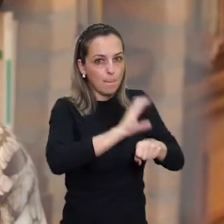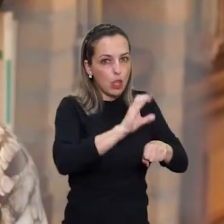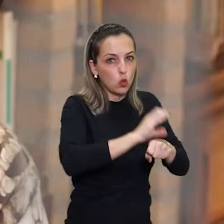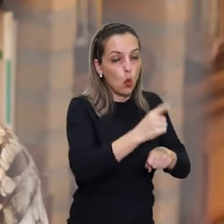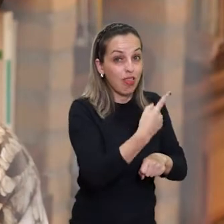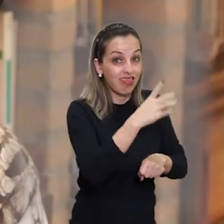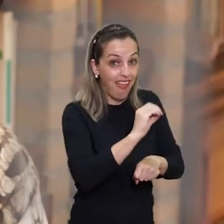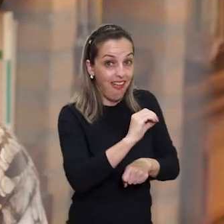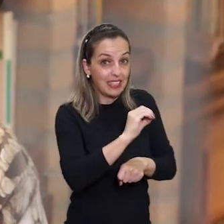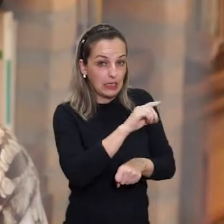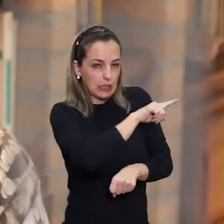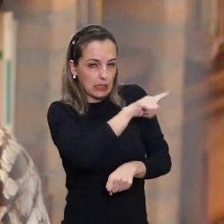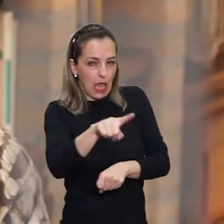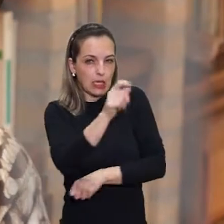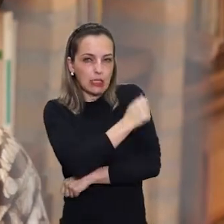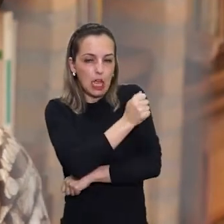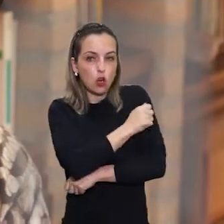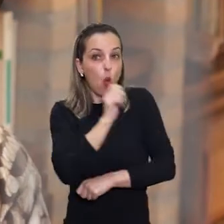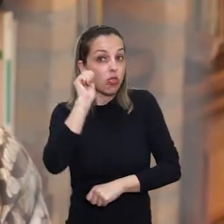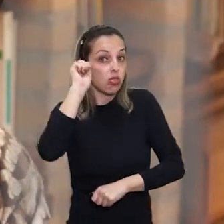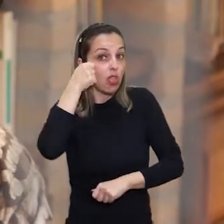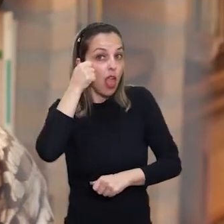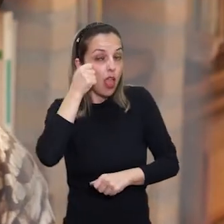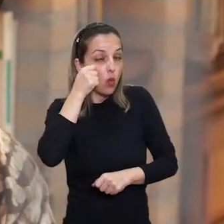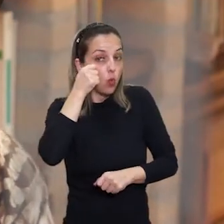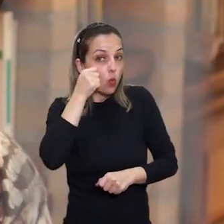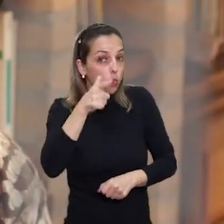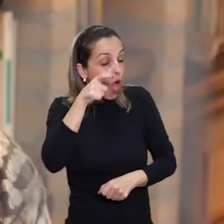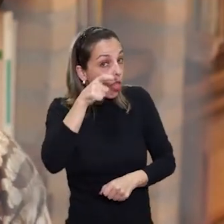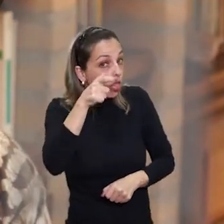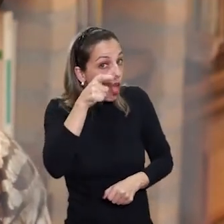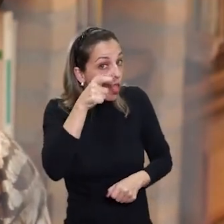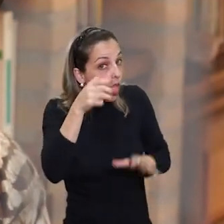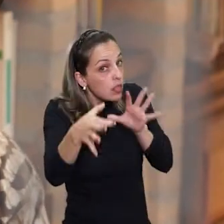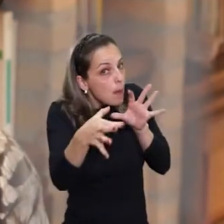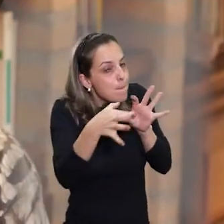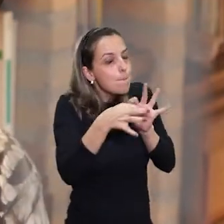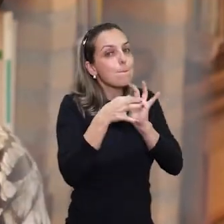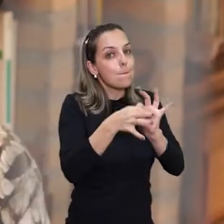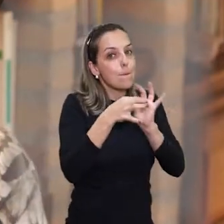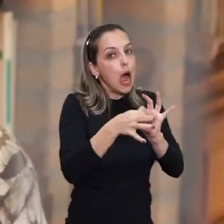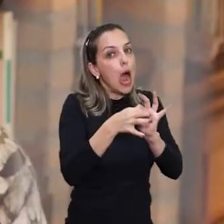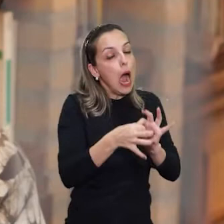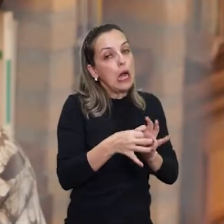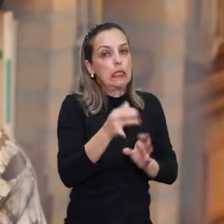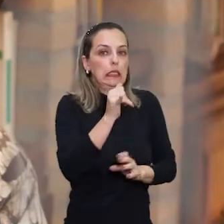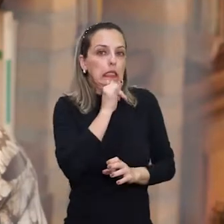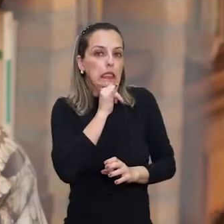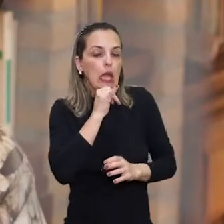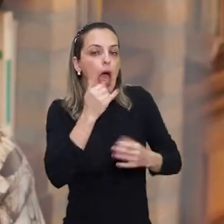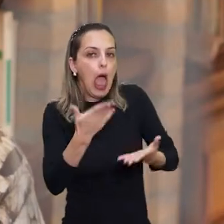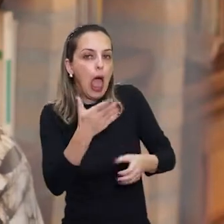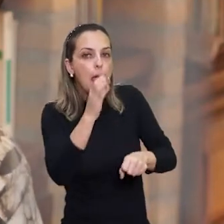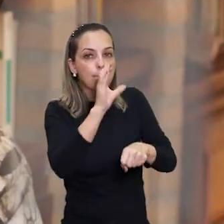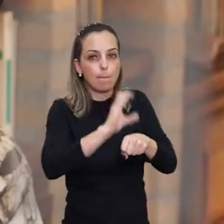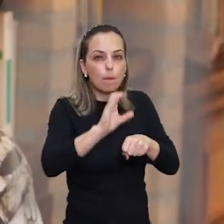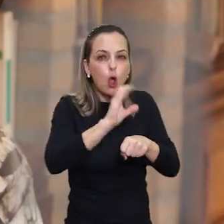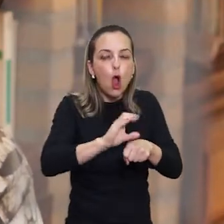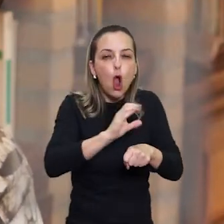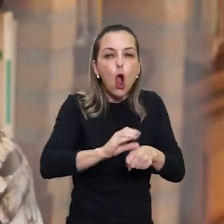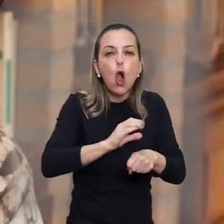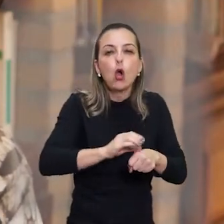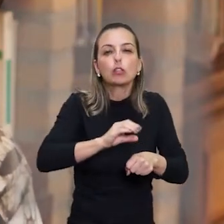da medicina, da arquitetura, ou melhor dizendo, os 10 cursos mais concorridos da Unesp, por exemplo, e eu coordenei